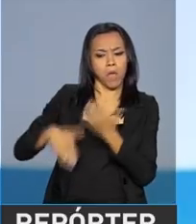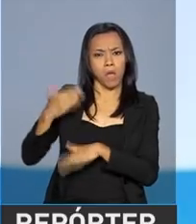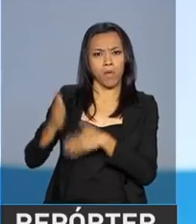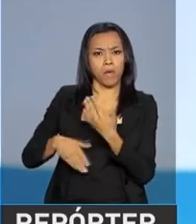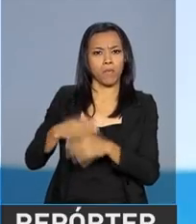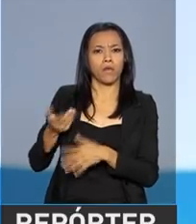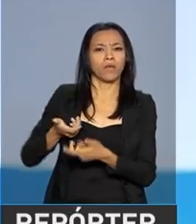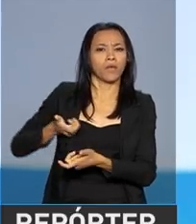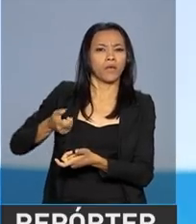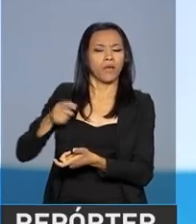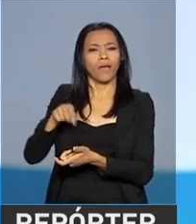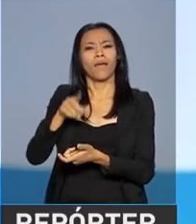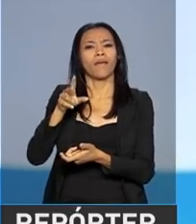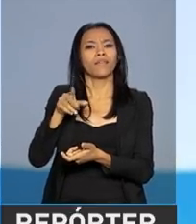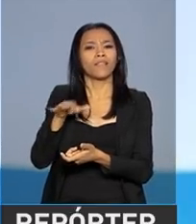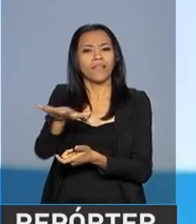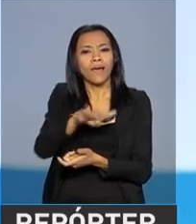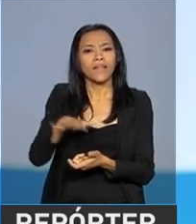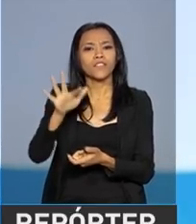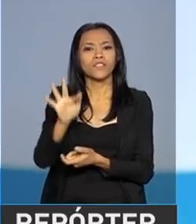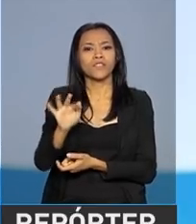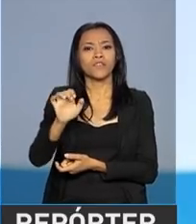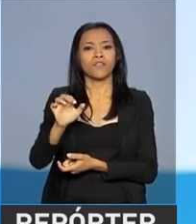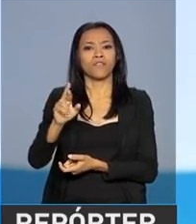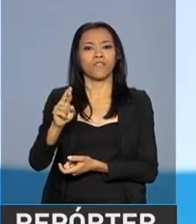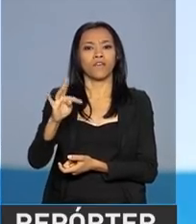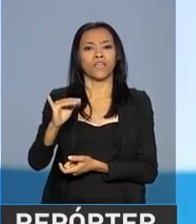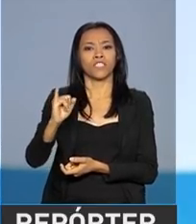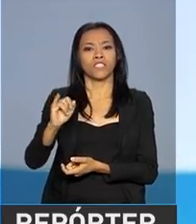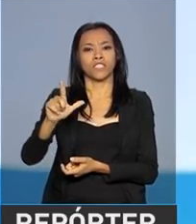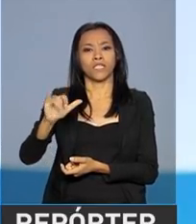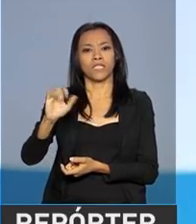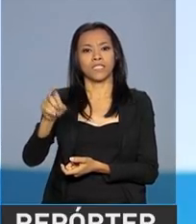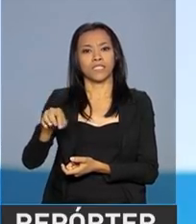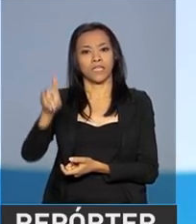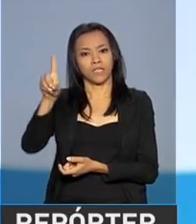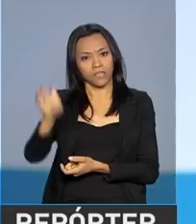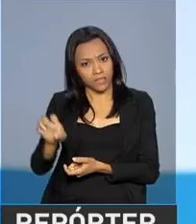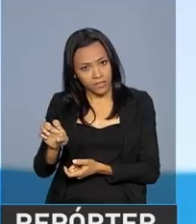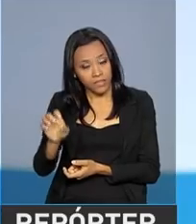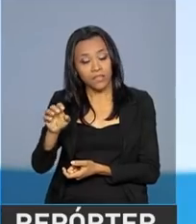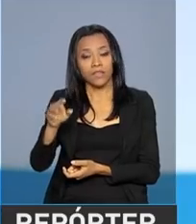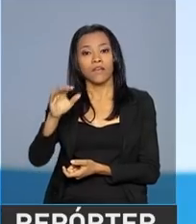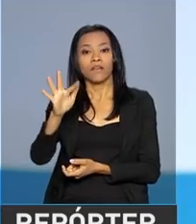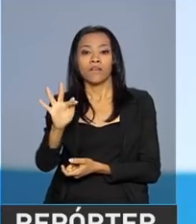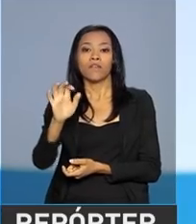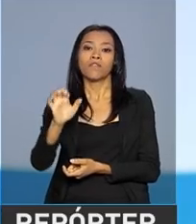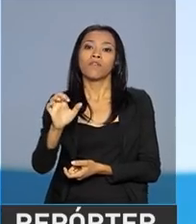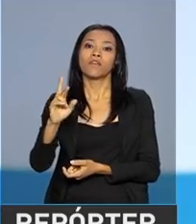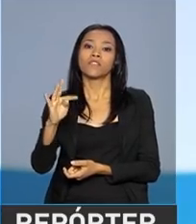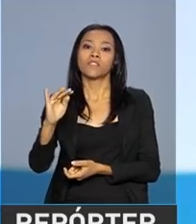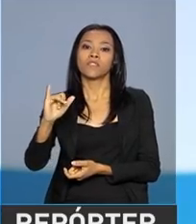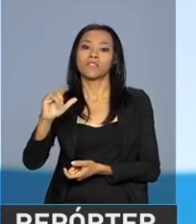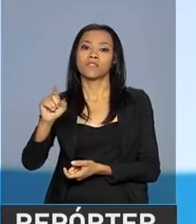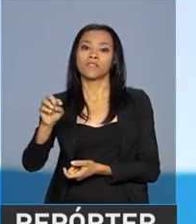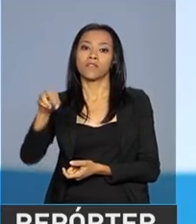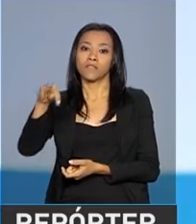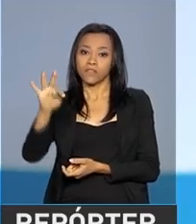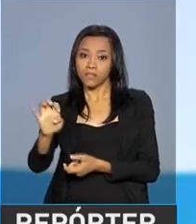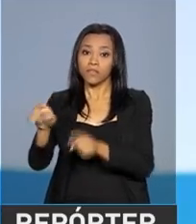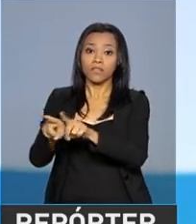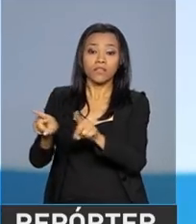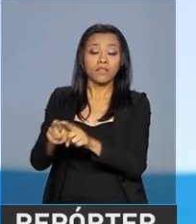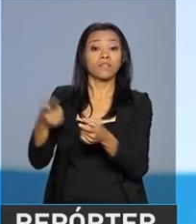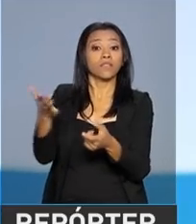interessante produtores também de produtos farmacêuticos mas fez referências extremamente religiosa se revelou